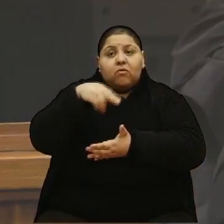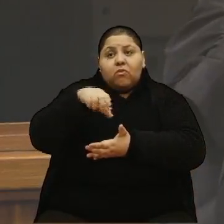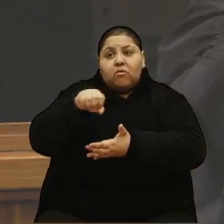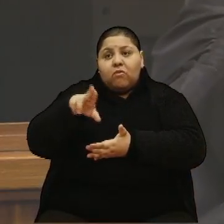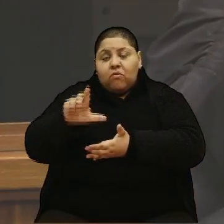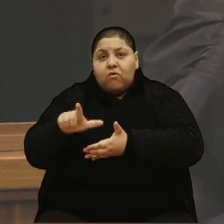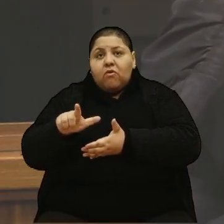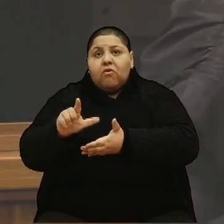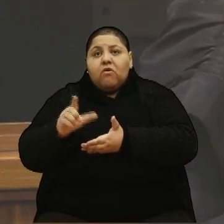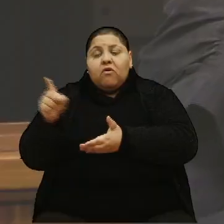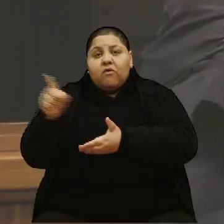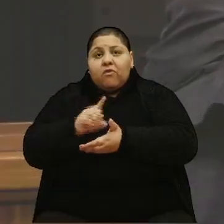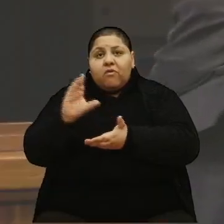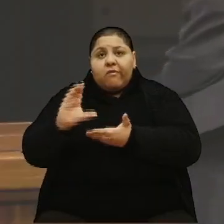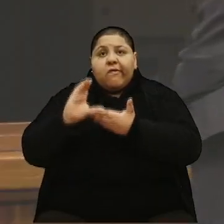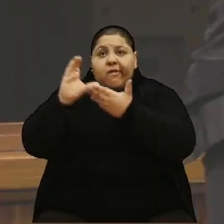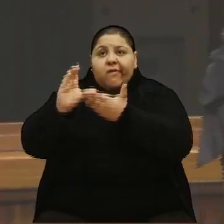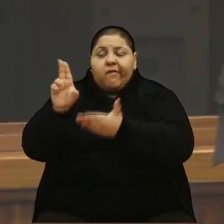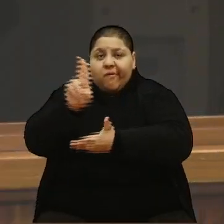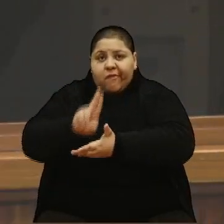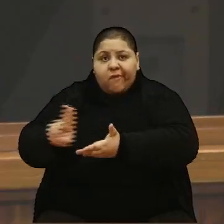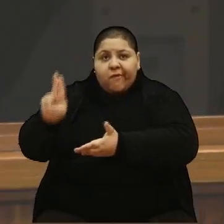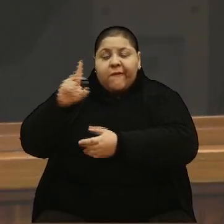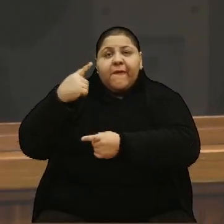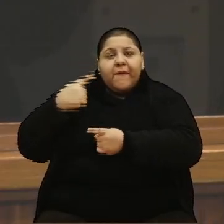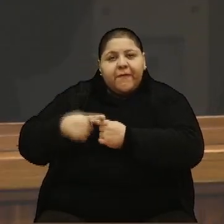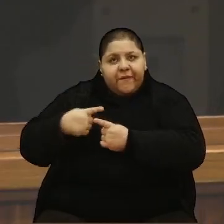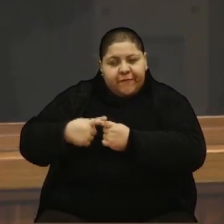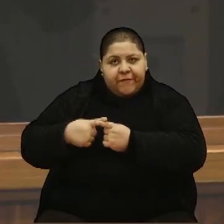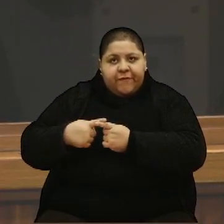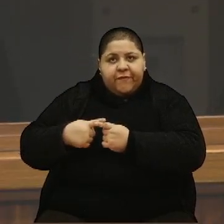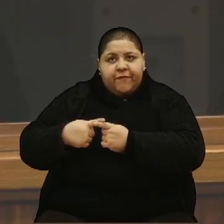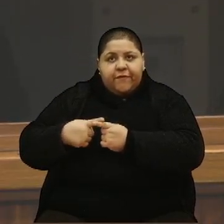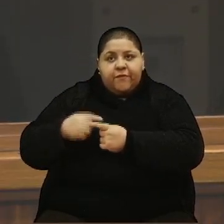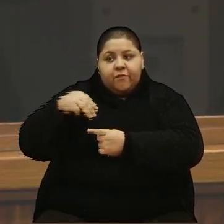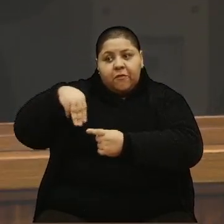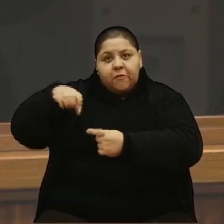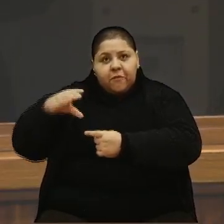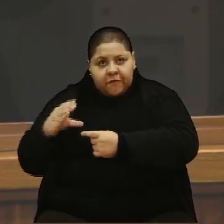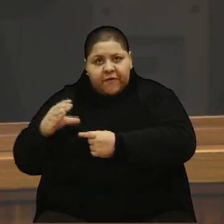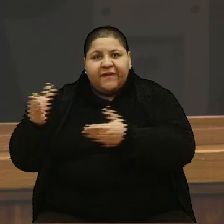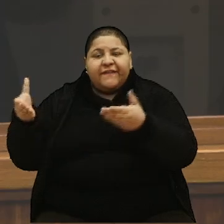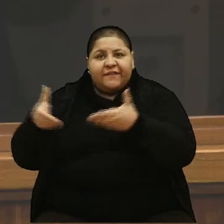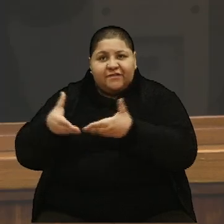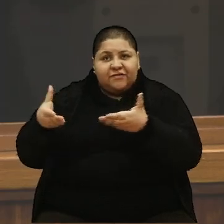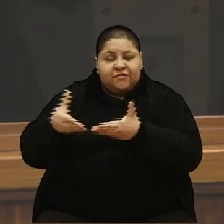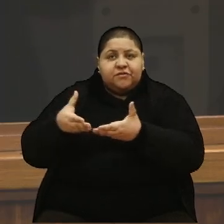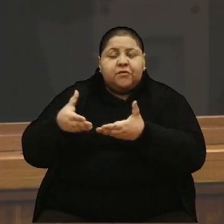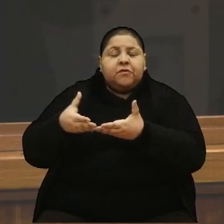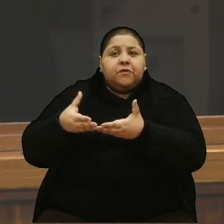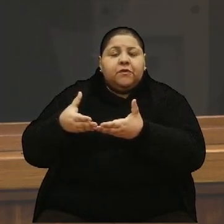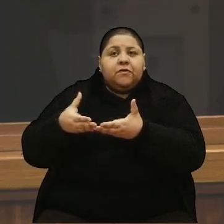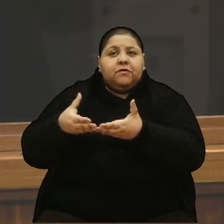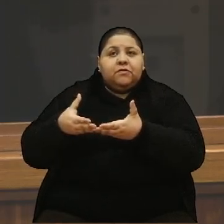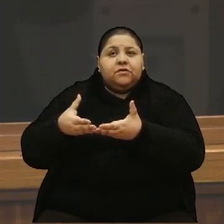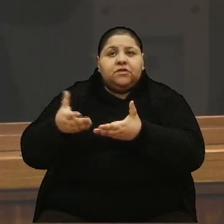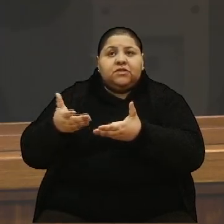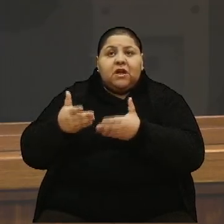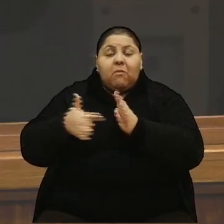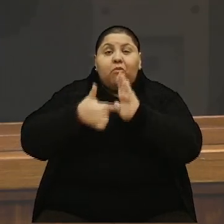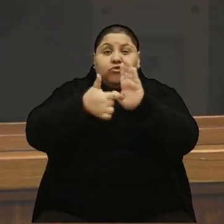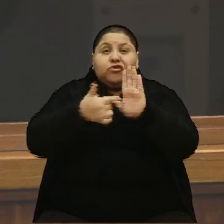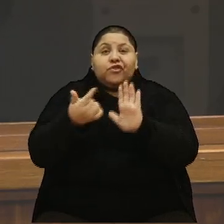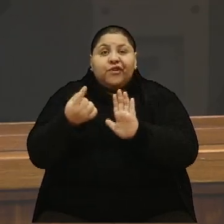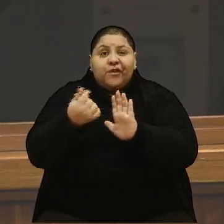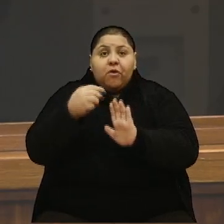é o Conselho Universitário, porque ao mesmo tempo que o MEC já colocou esse valor,